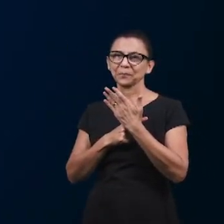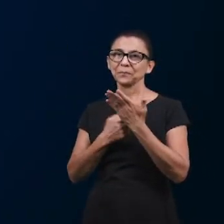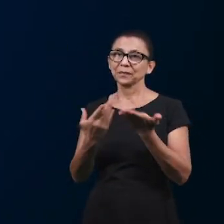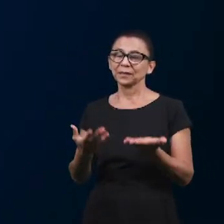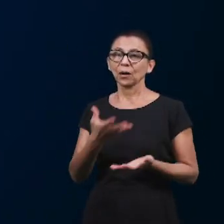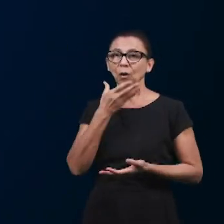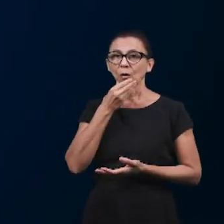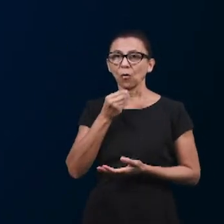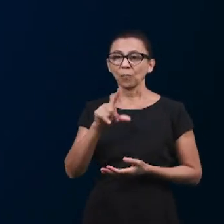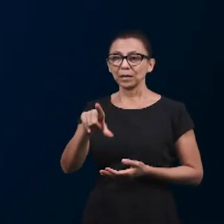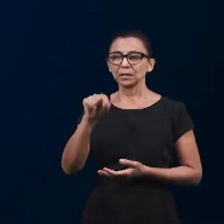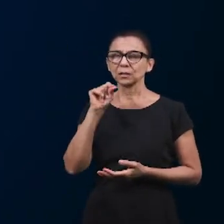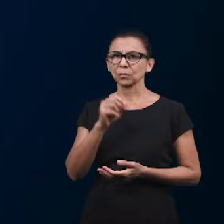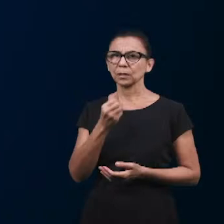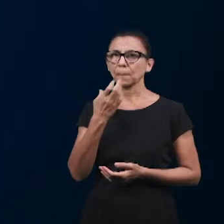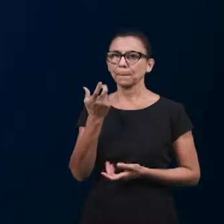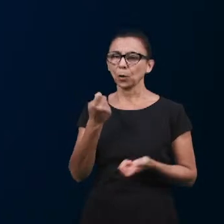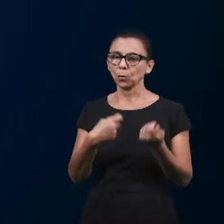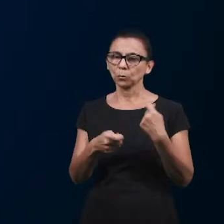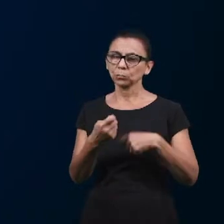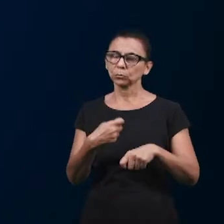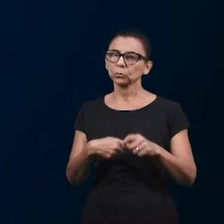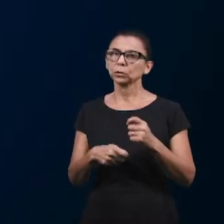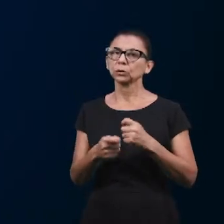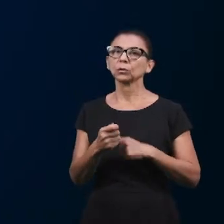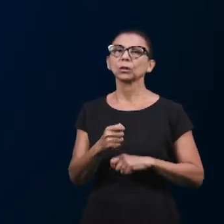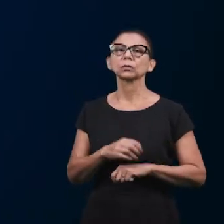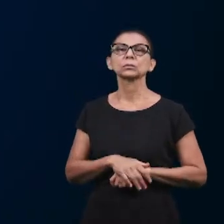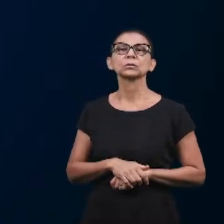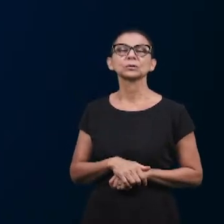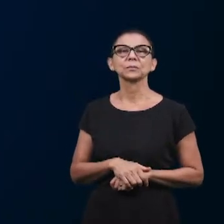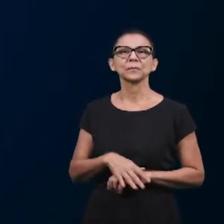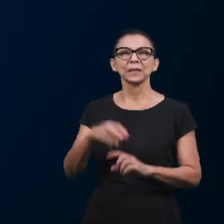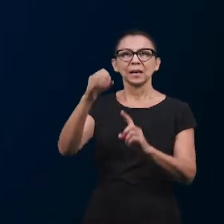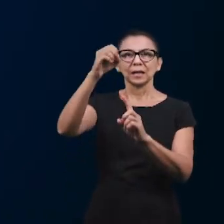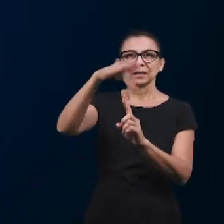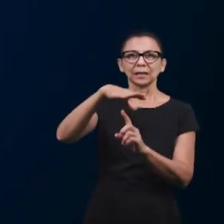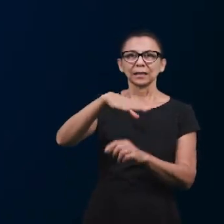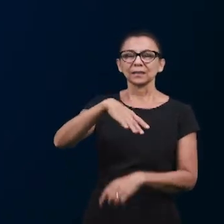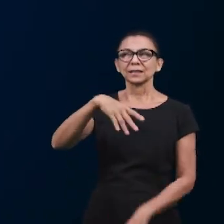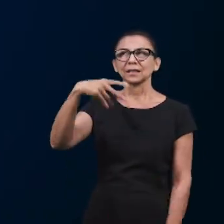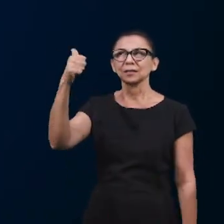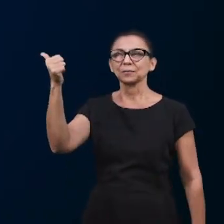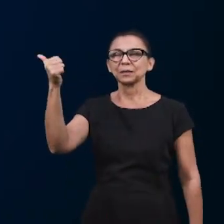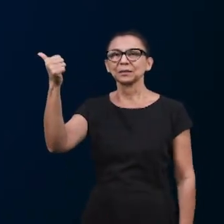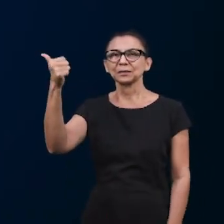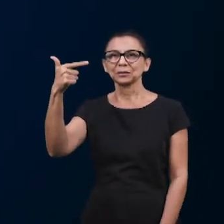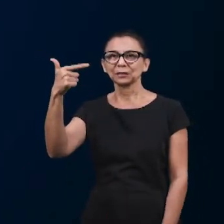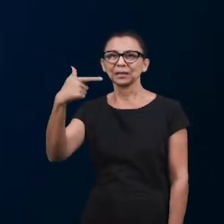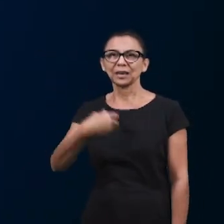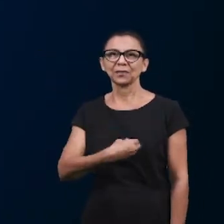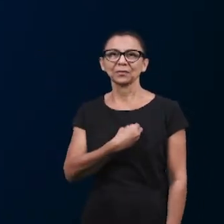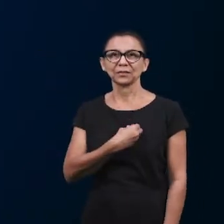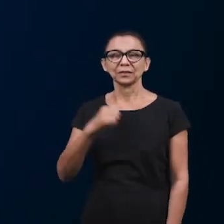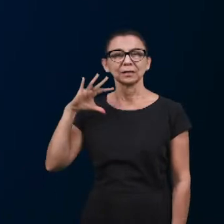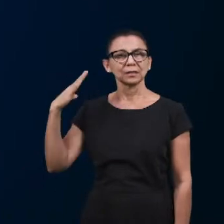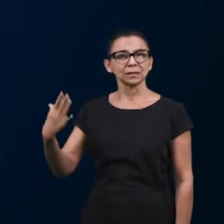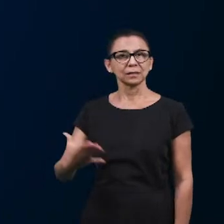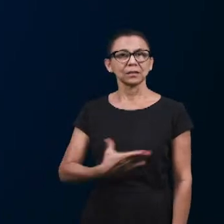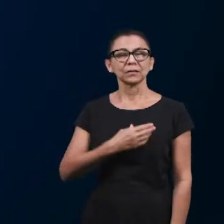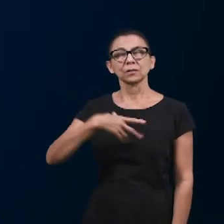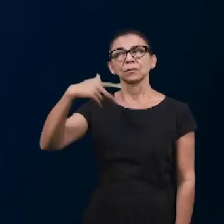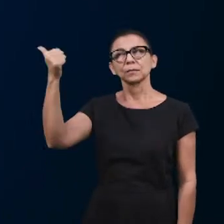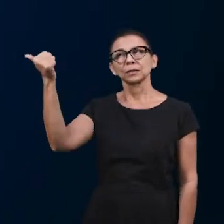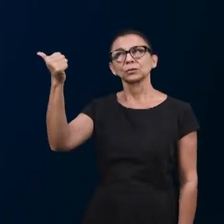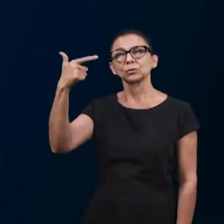um bom negócio, porque, como a palavra nos diz, a graça é melhor do que a vida, a salvação é melhor do que